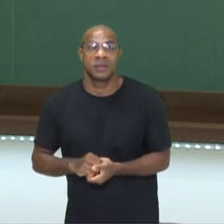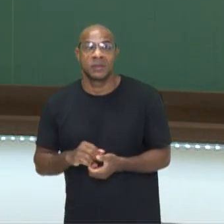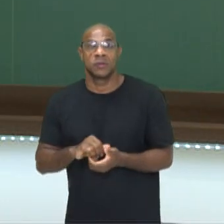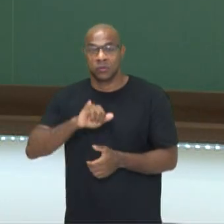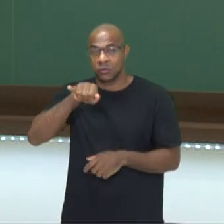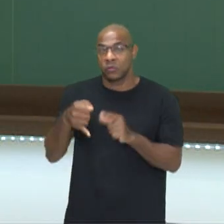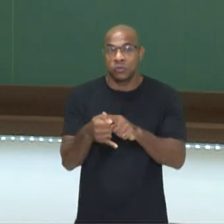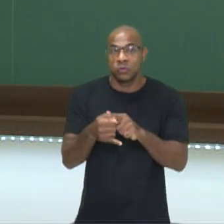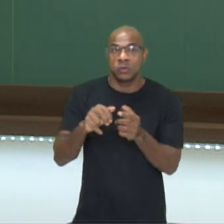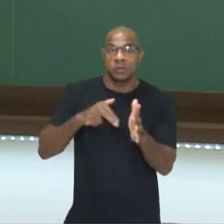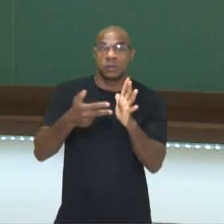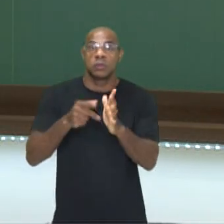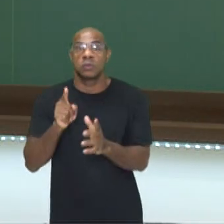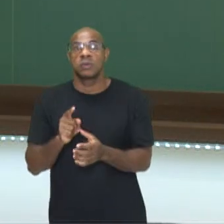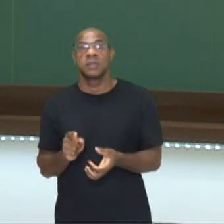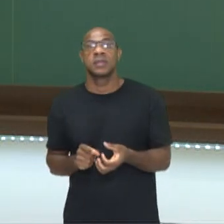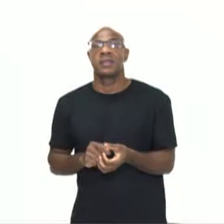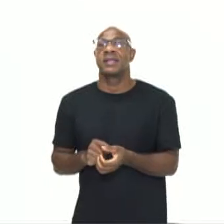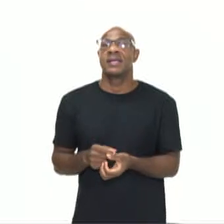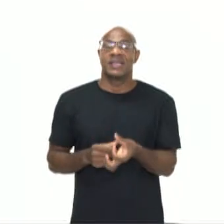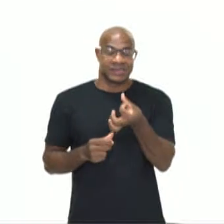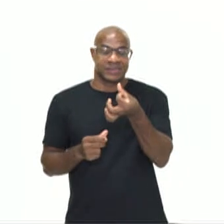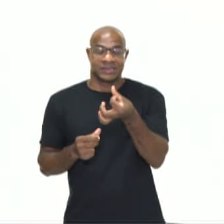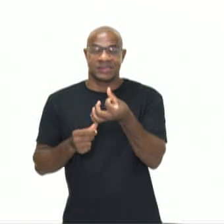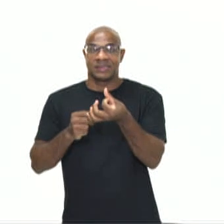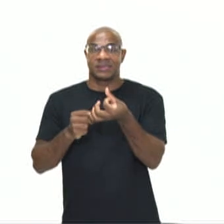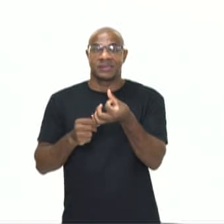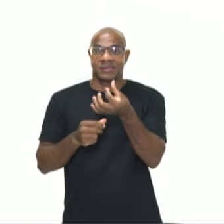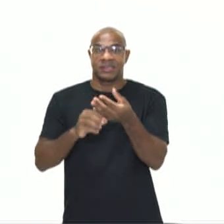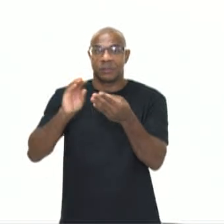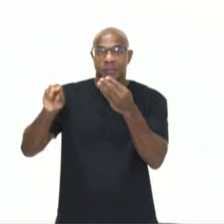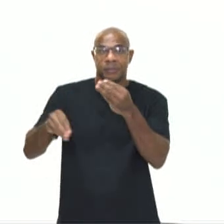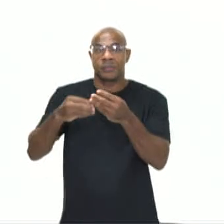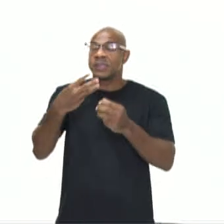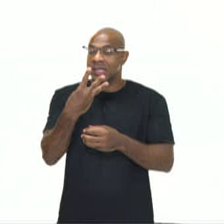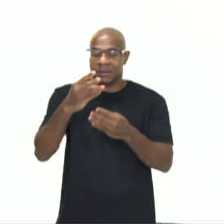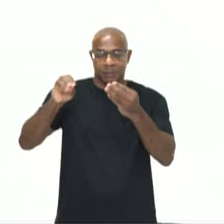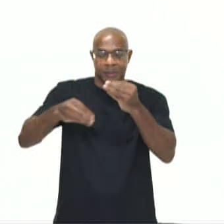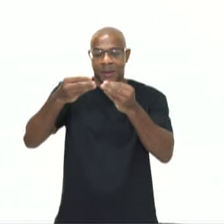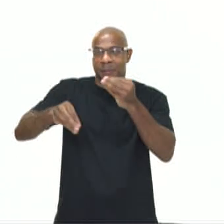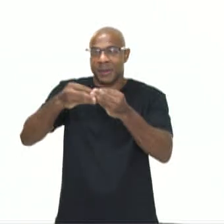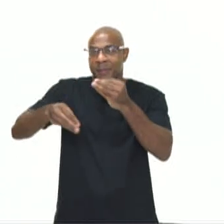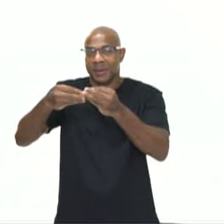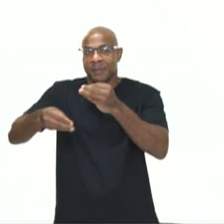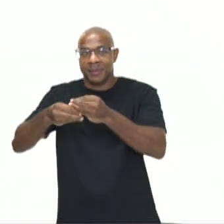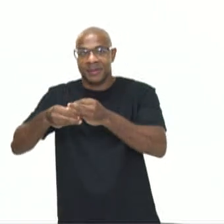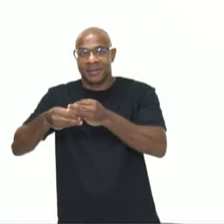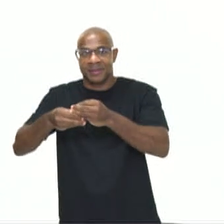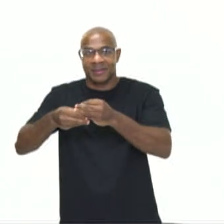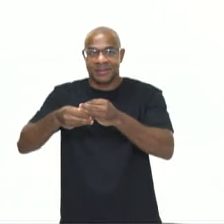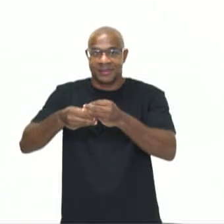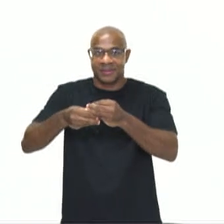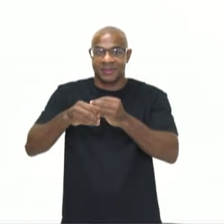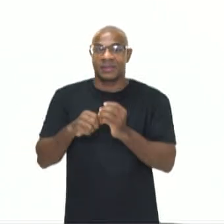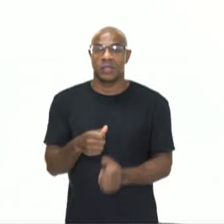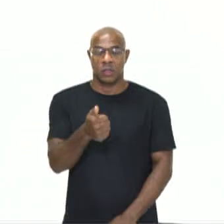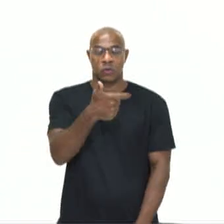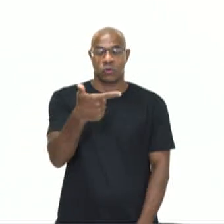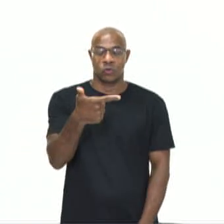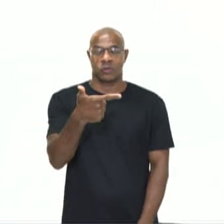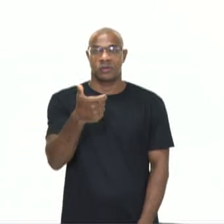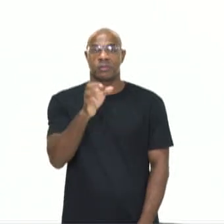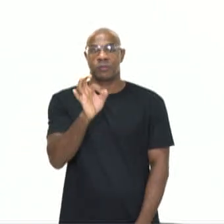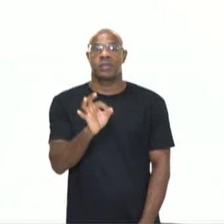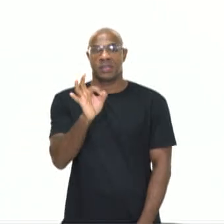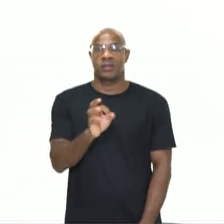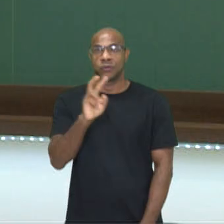juro corresponde a 6 acréscimos de 2% do valor, ou seja, o quê? 12% do valor.